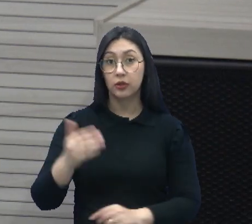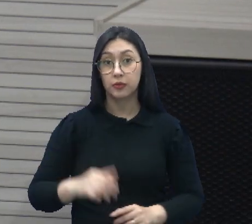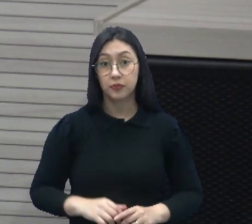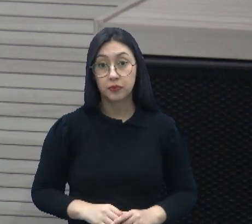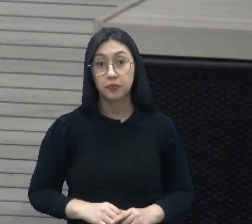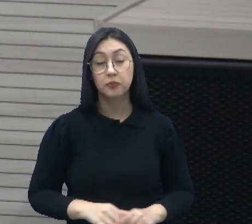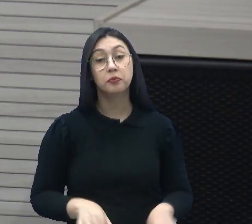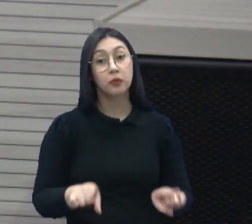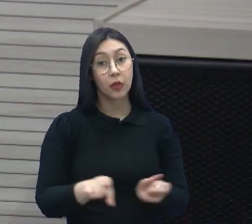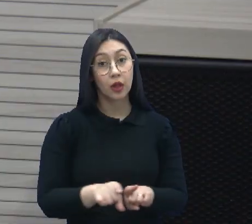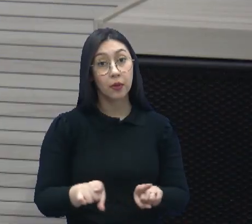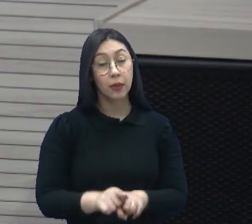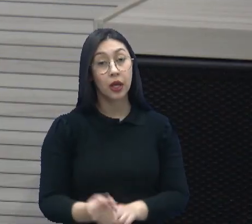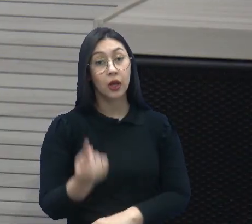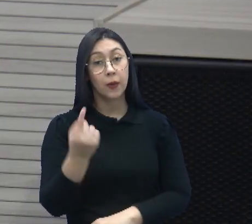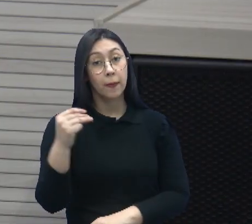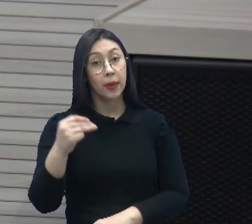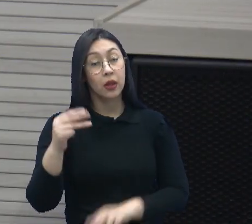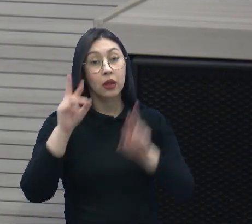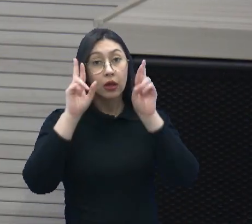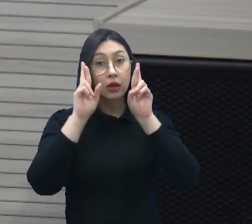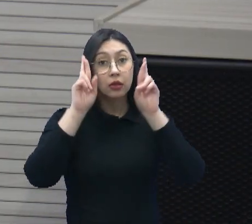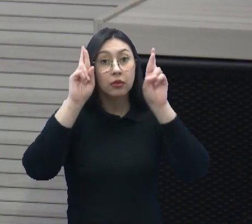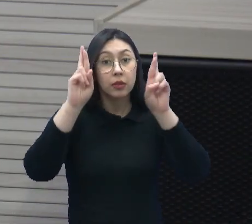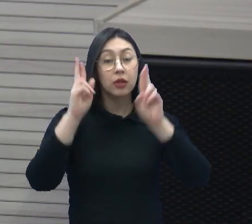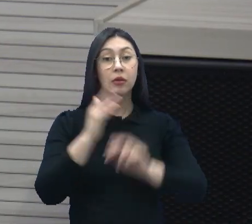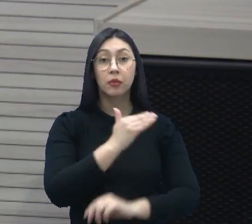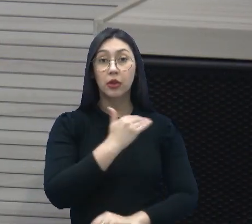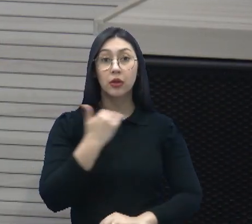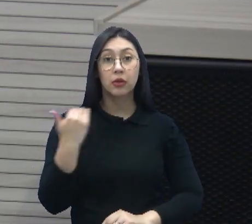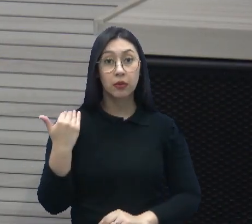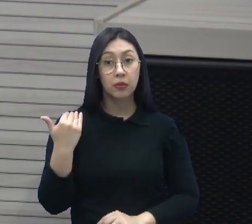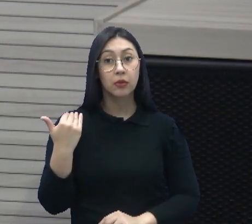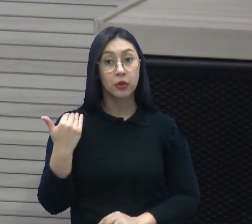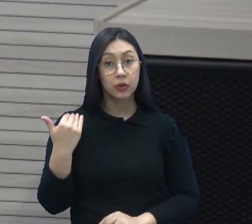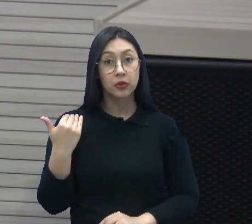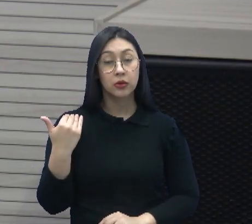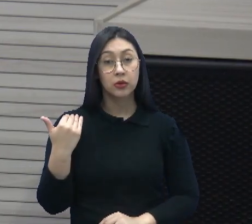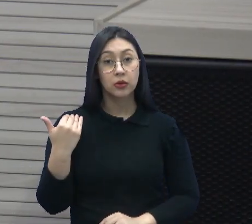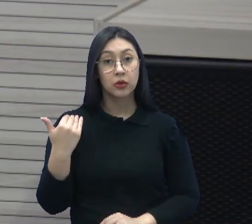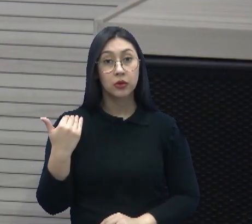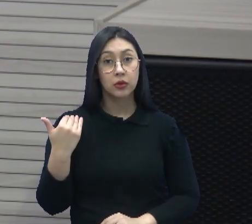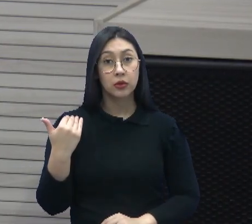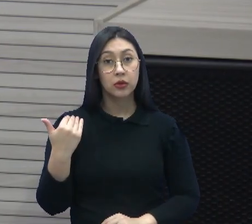E também um minuto de silêncio pelo falecimento